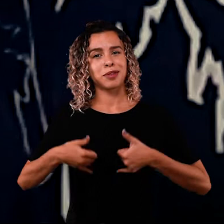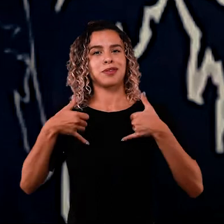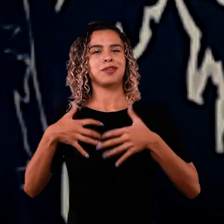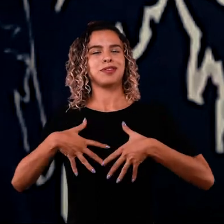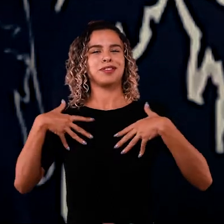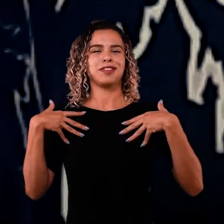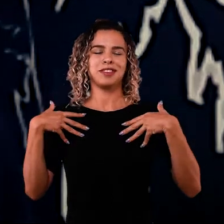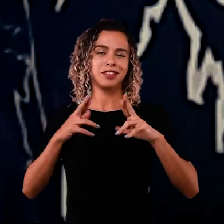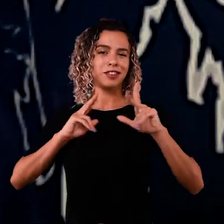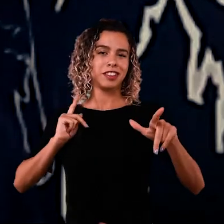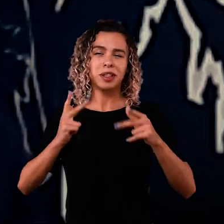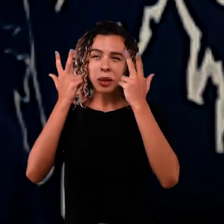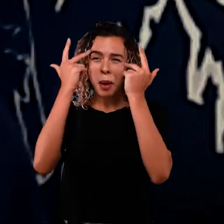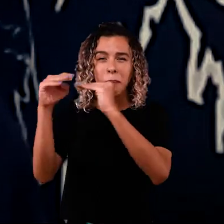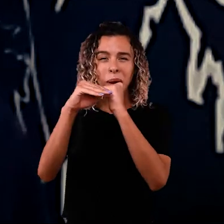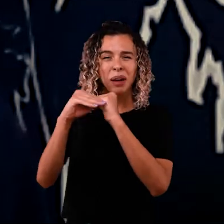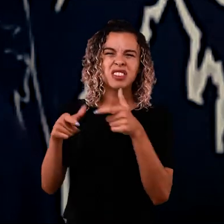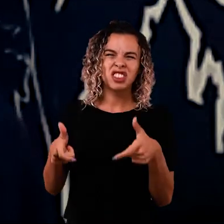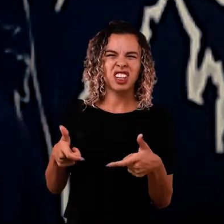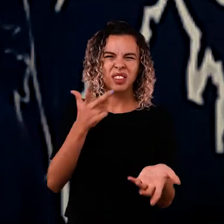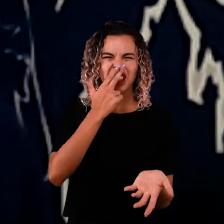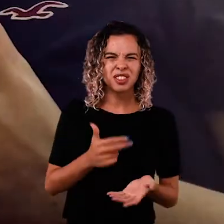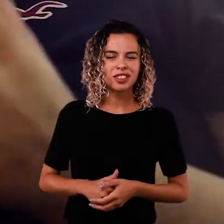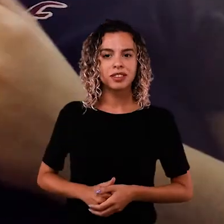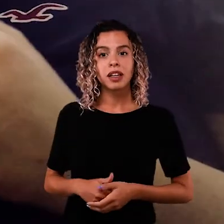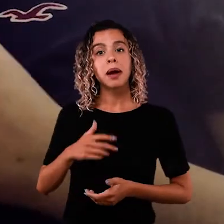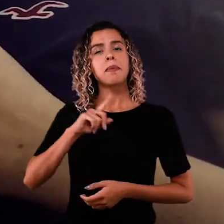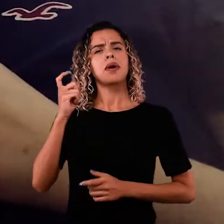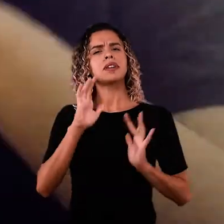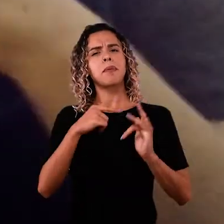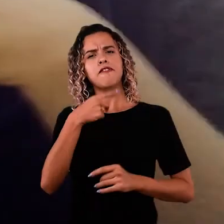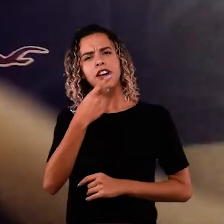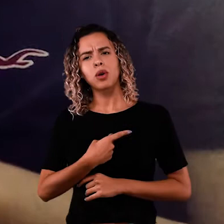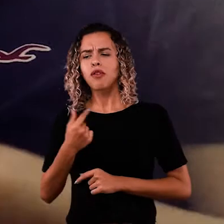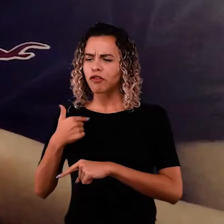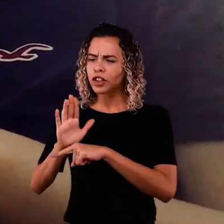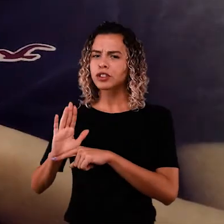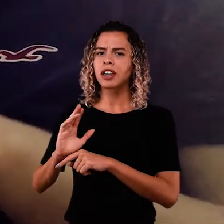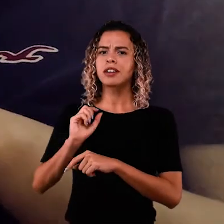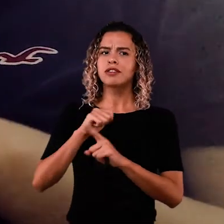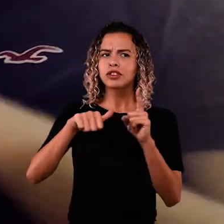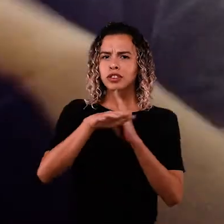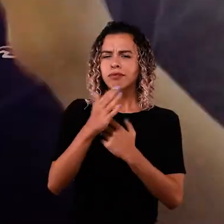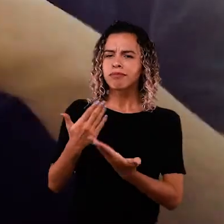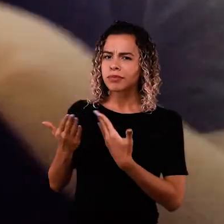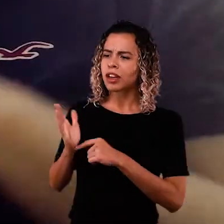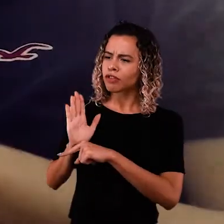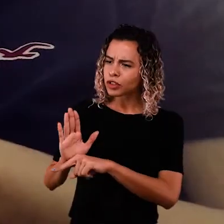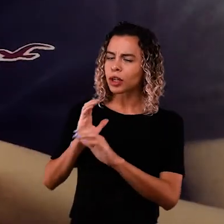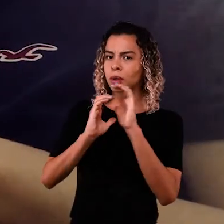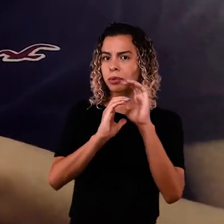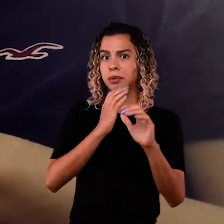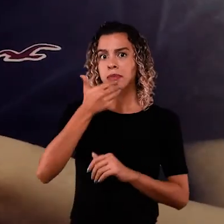orgulho de ser diferente, assim. Eu acho que ser normal deve ser muito chato. Aí meu ex falou assim, eu vou te ajudar a socializar e vou te ajudar a